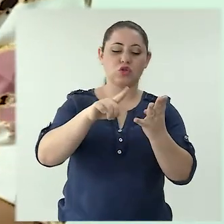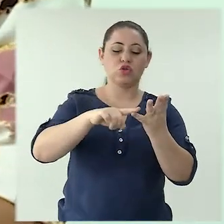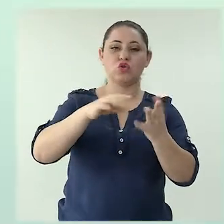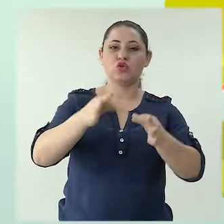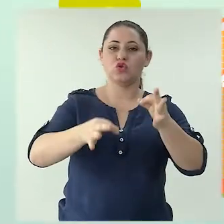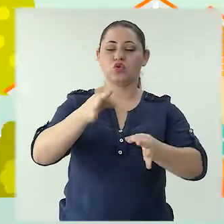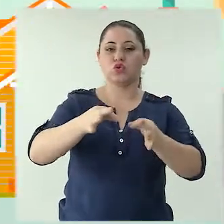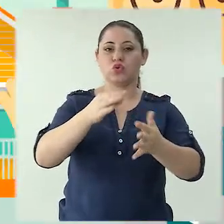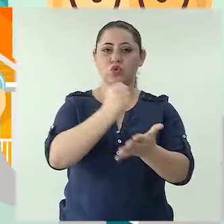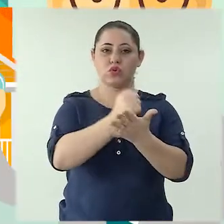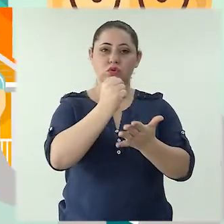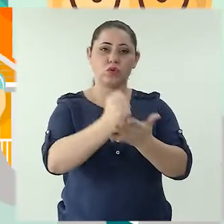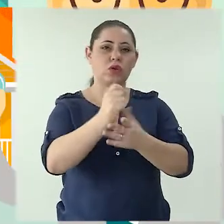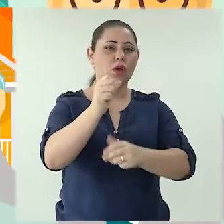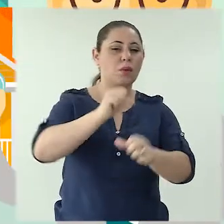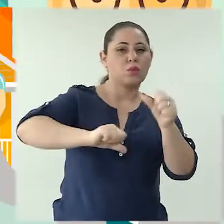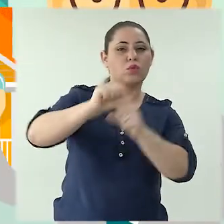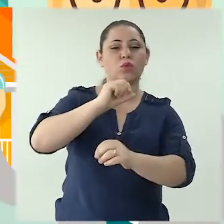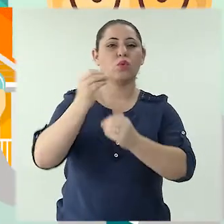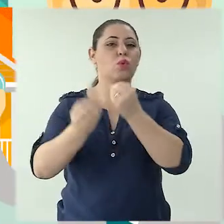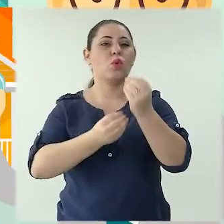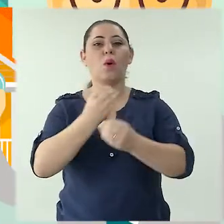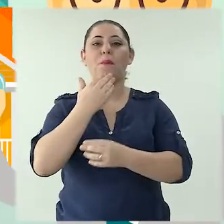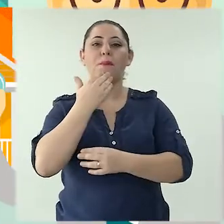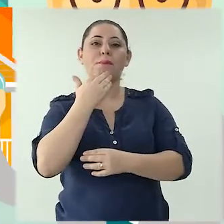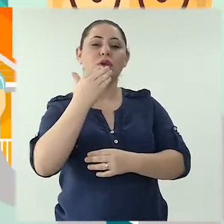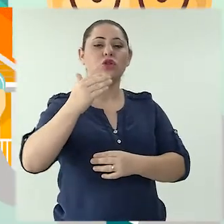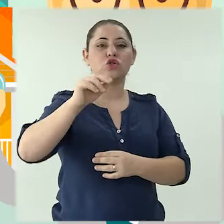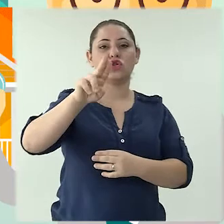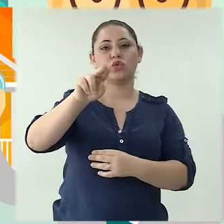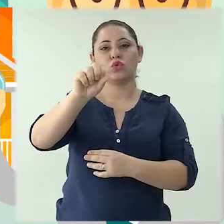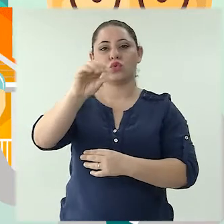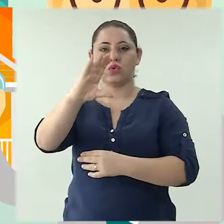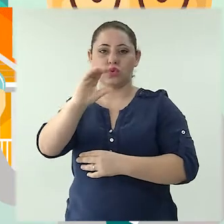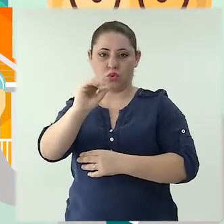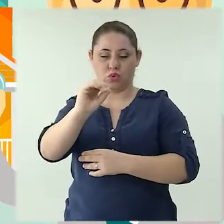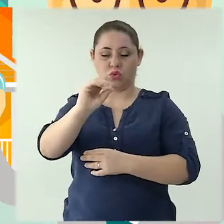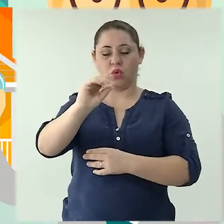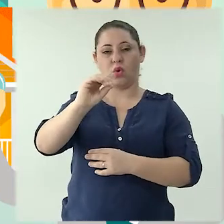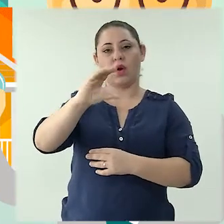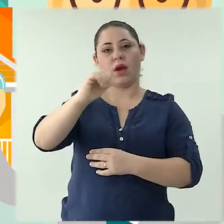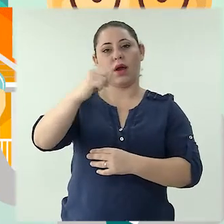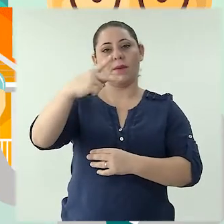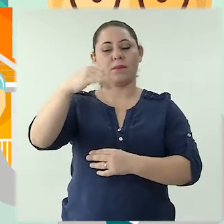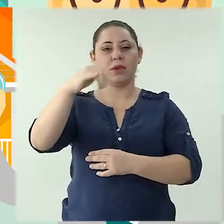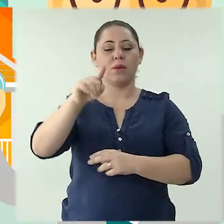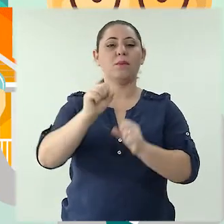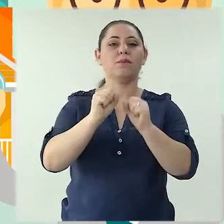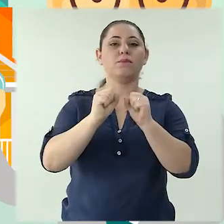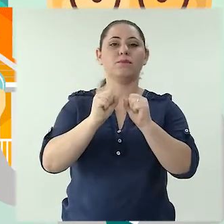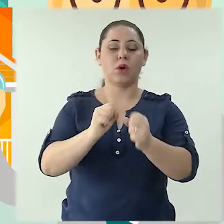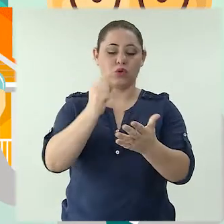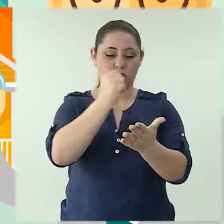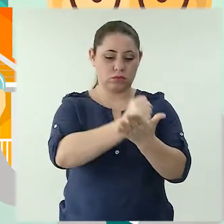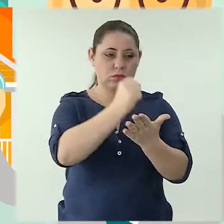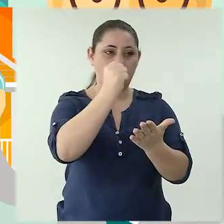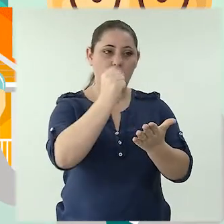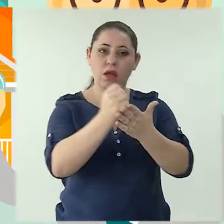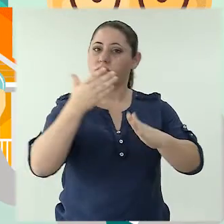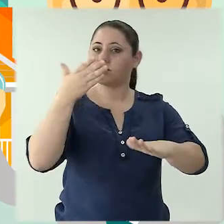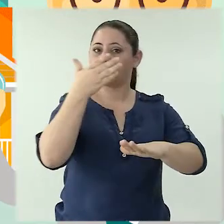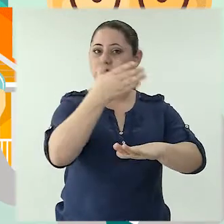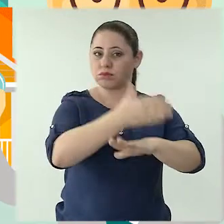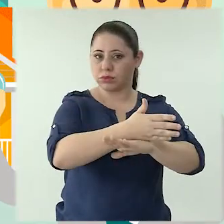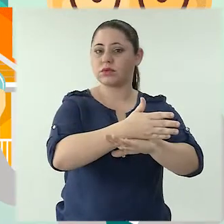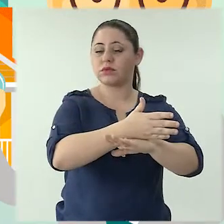título. O que mudou é apenas a forma de se requerer o uso capião, o que agora pode ser feito diretamente no cartório